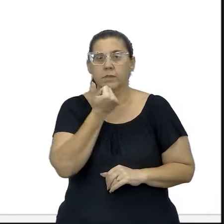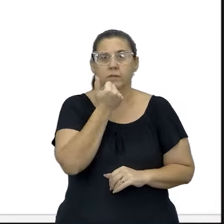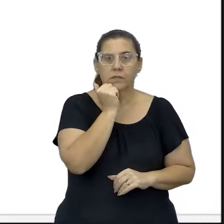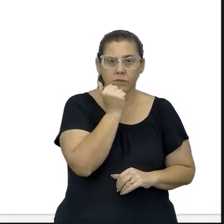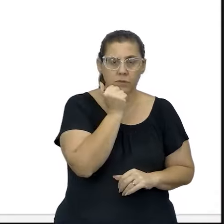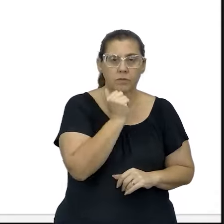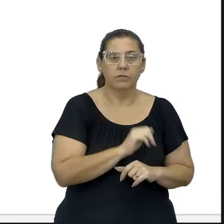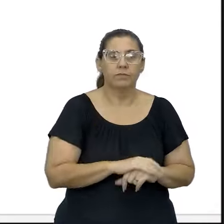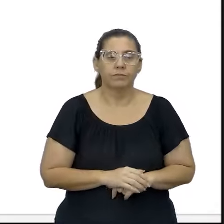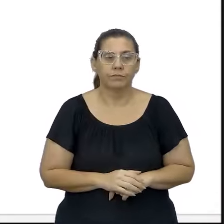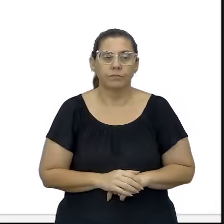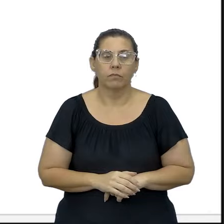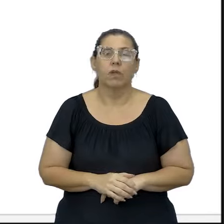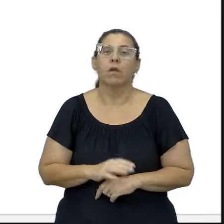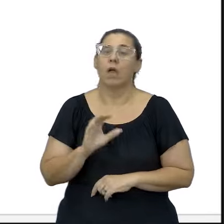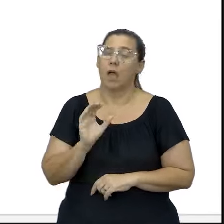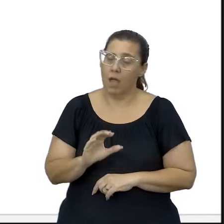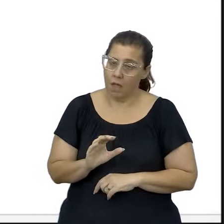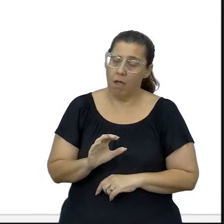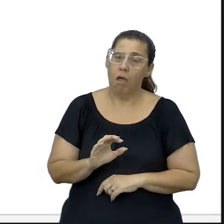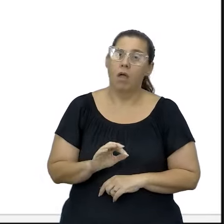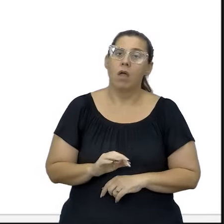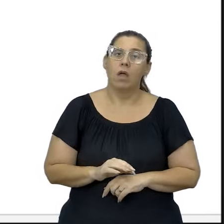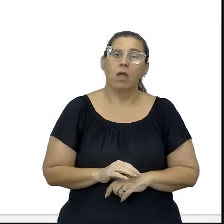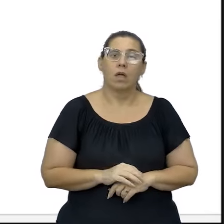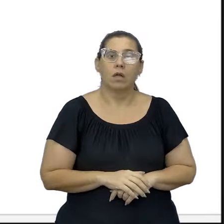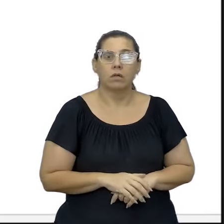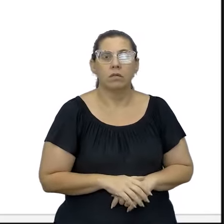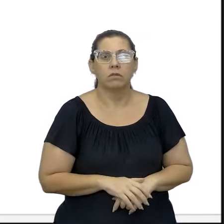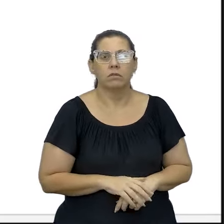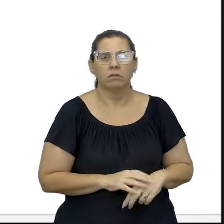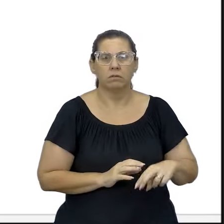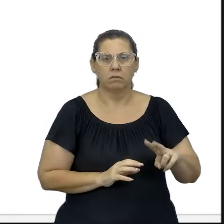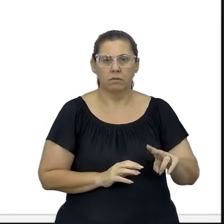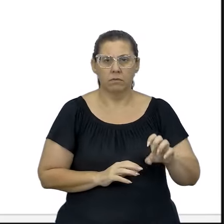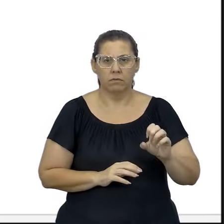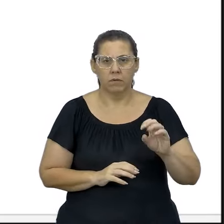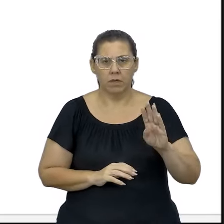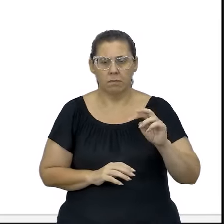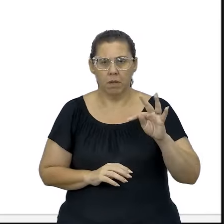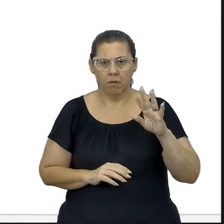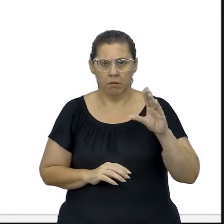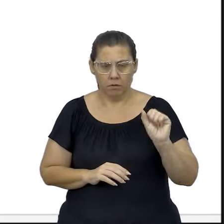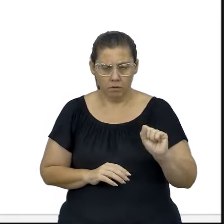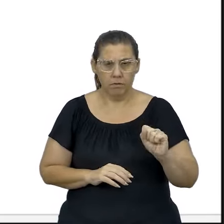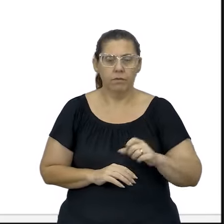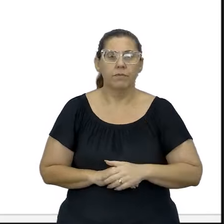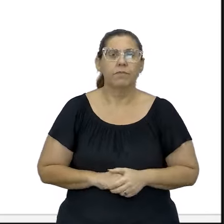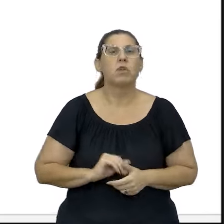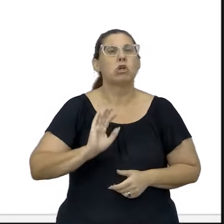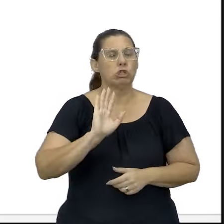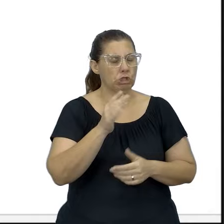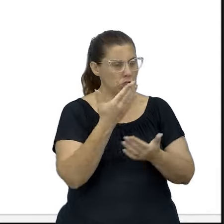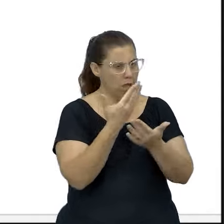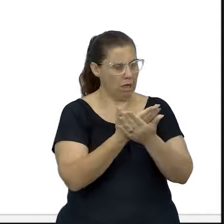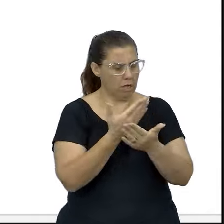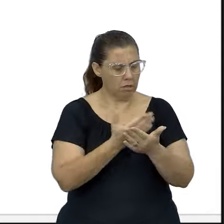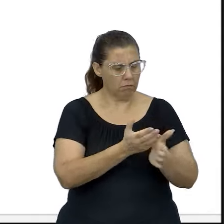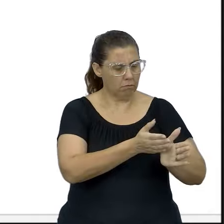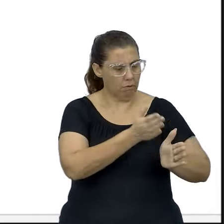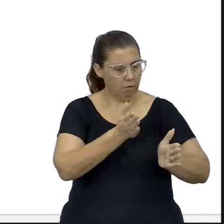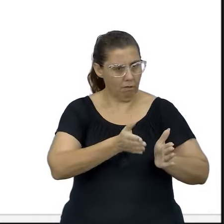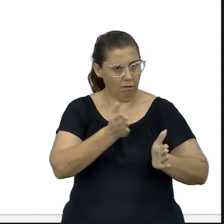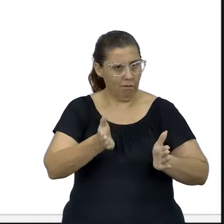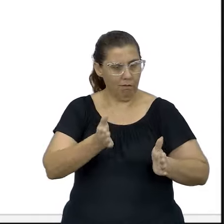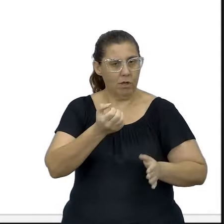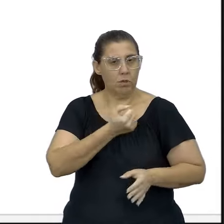científico. Esse é o caso, como eu falei, dos verbetes, né, que os estudantes eles já estudaram na sequência didática